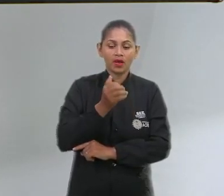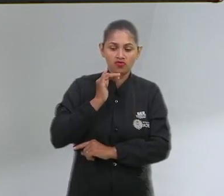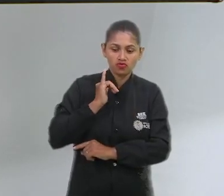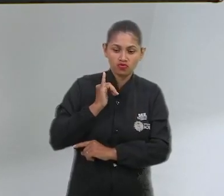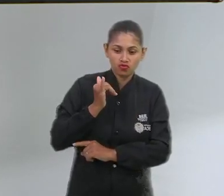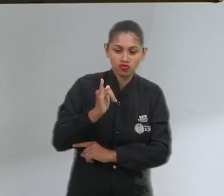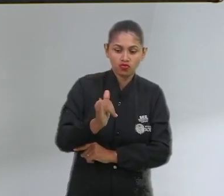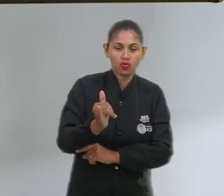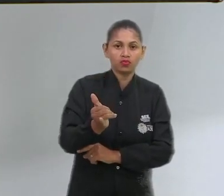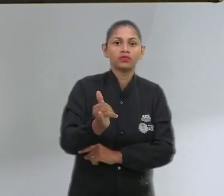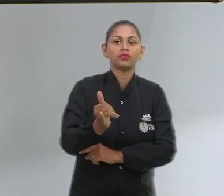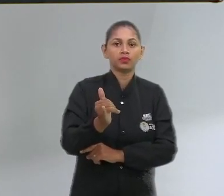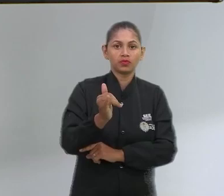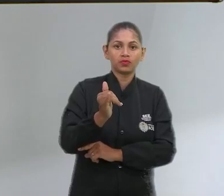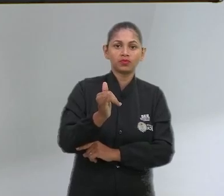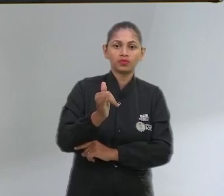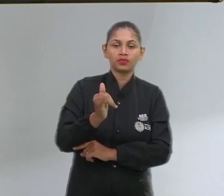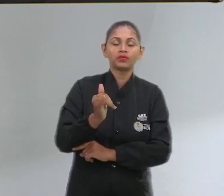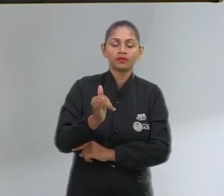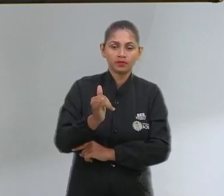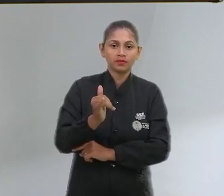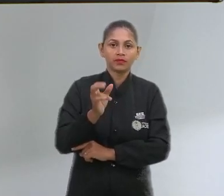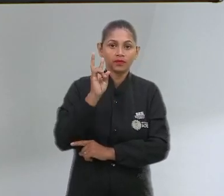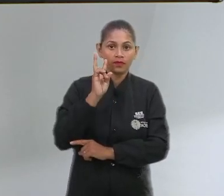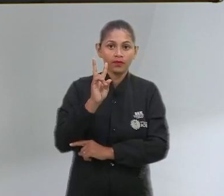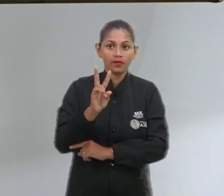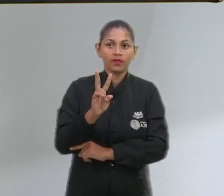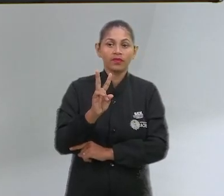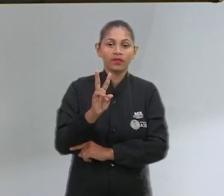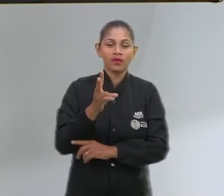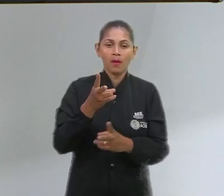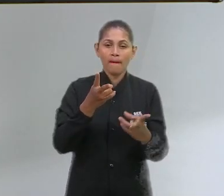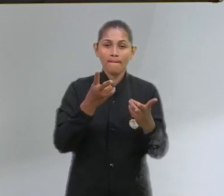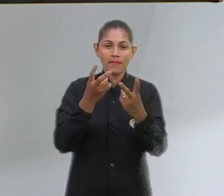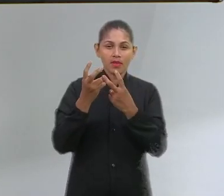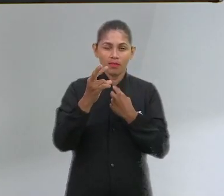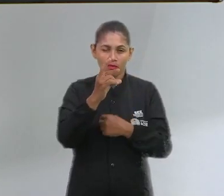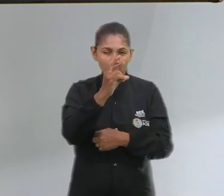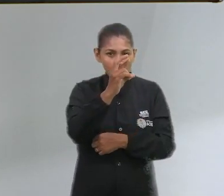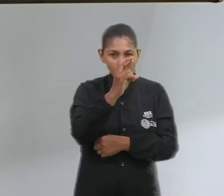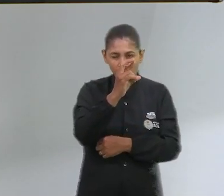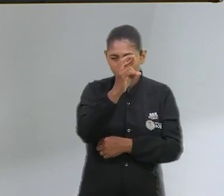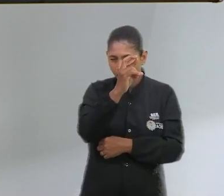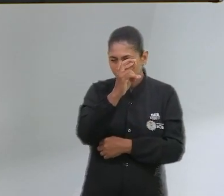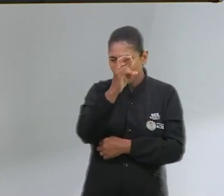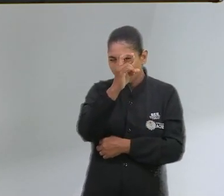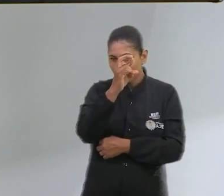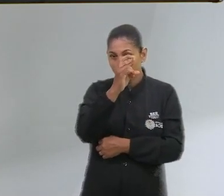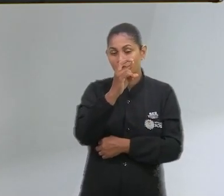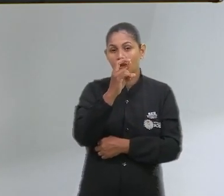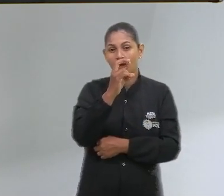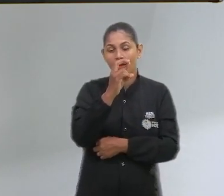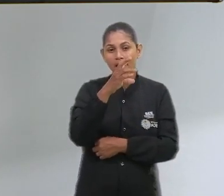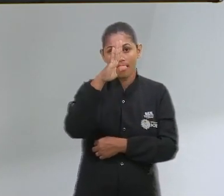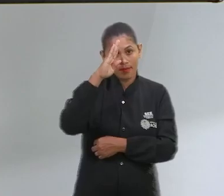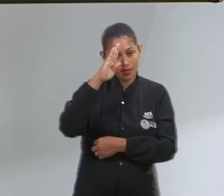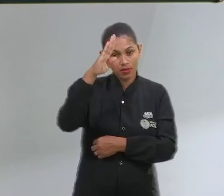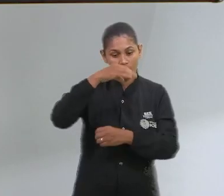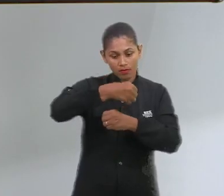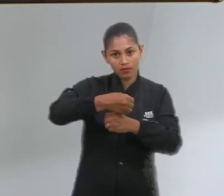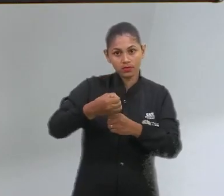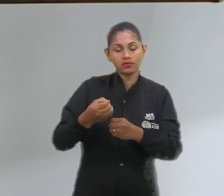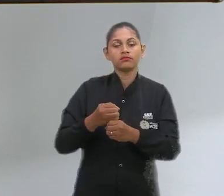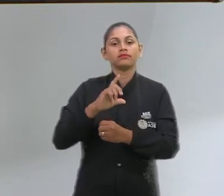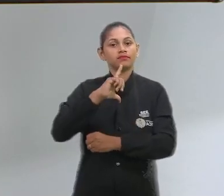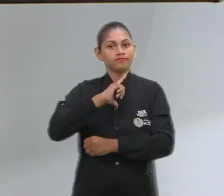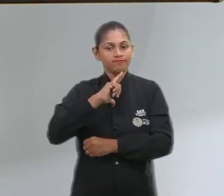do espectro de onda, nós vamos ver aí, poder observar as principais moléculas que estão presentes no nosso